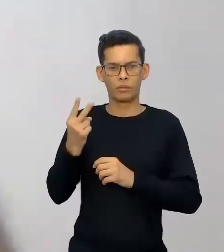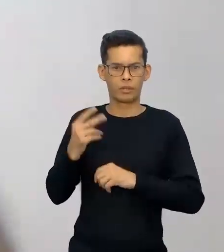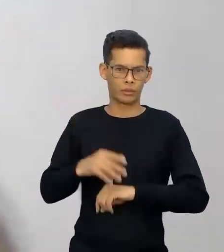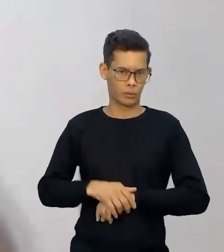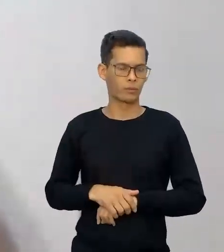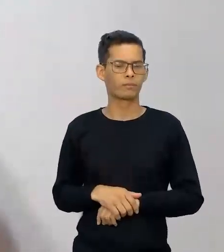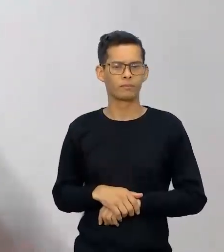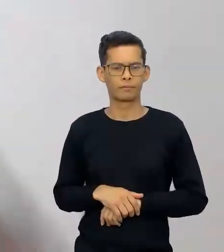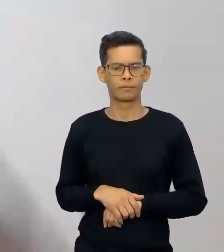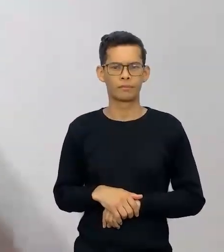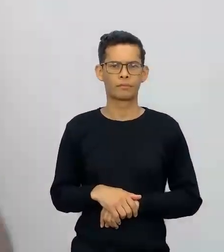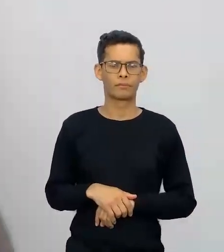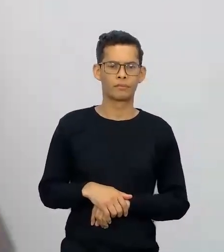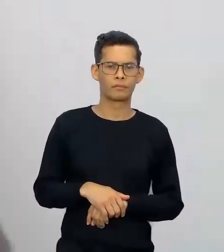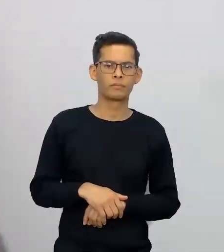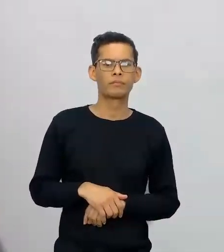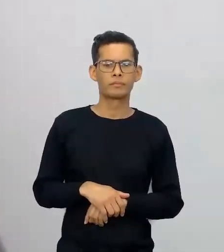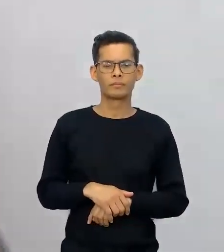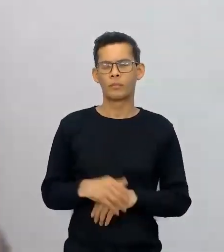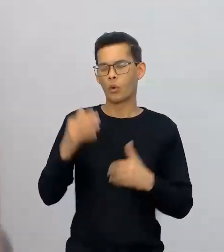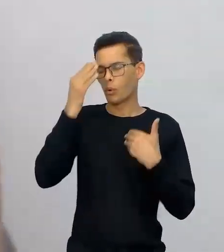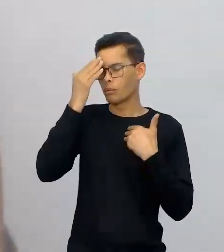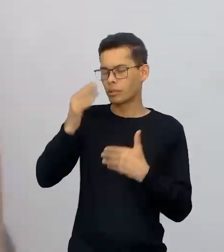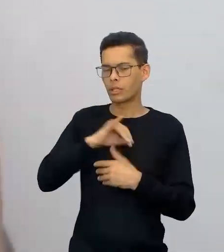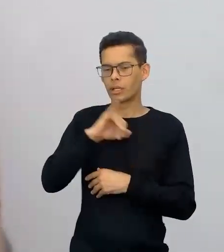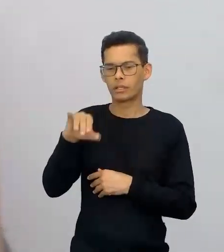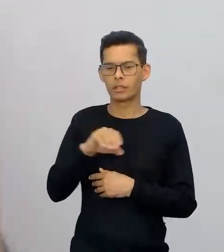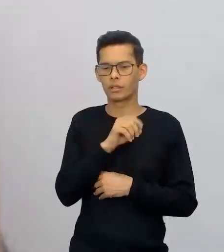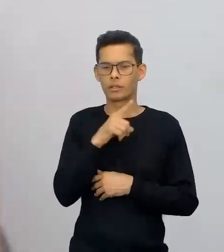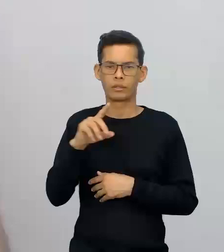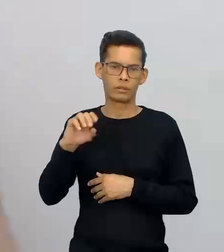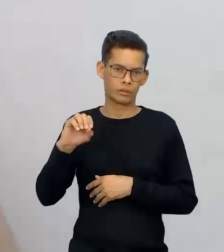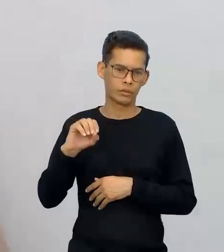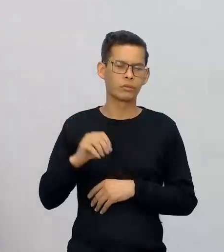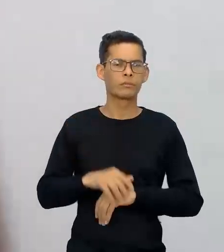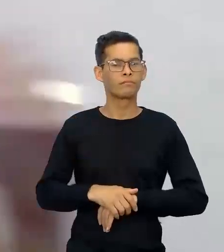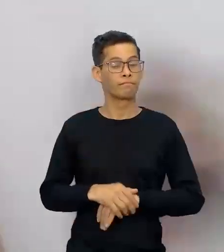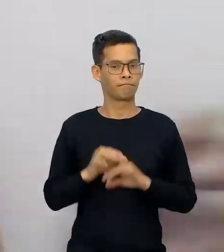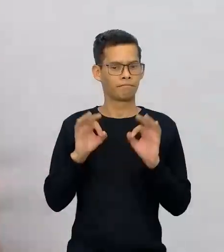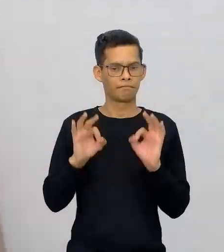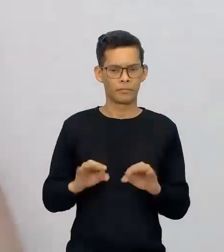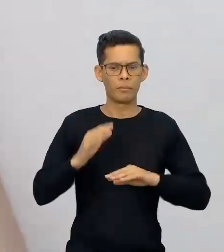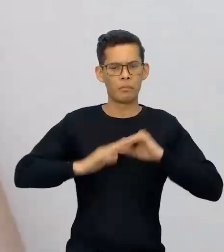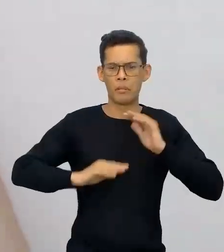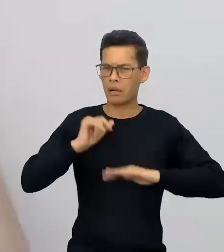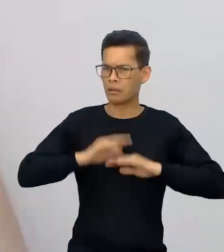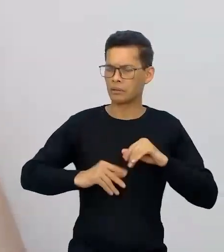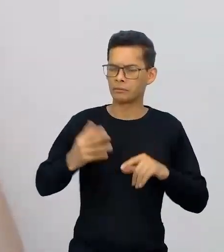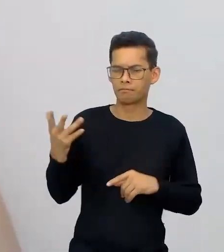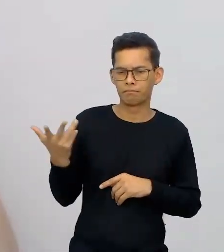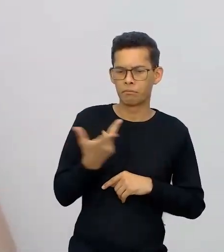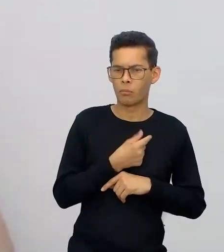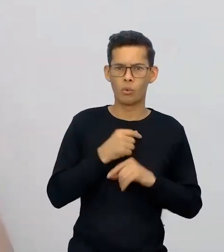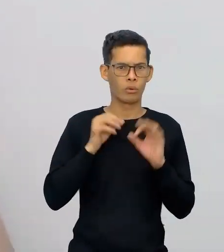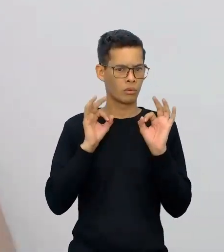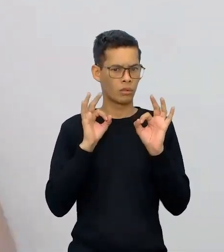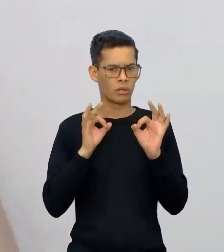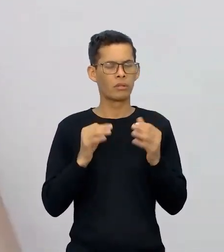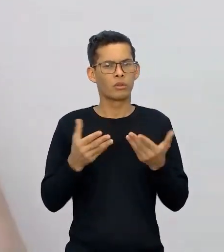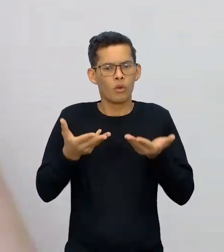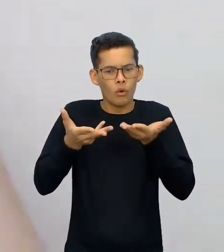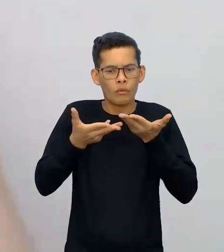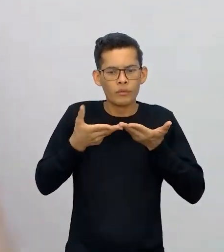você. Obrigada, João. Gente, quanta prática boa, hein? Convido vocês